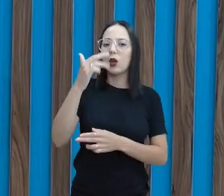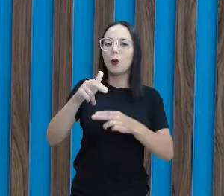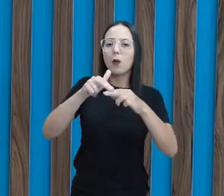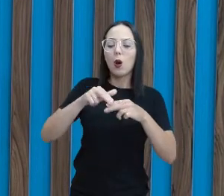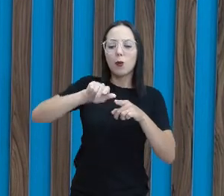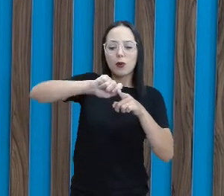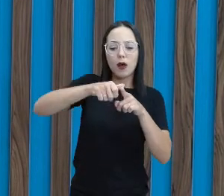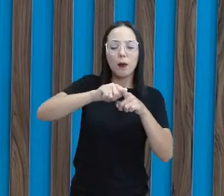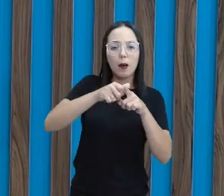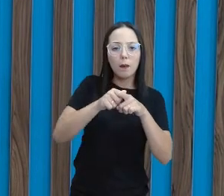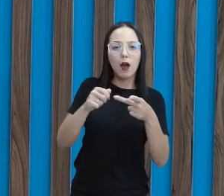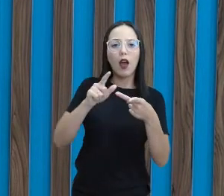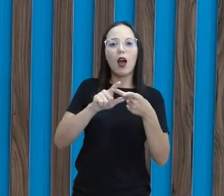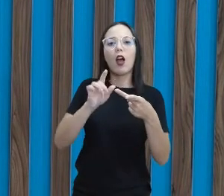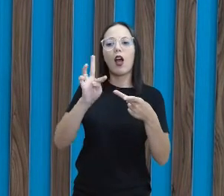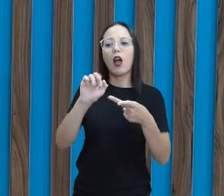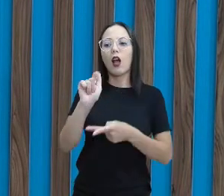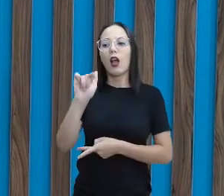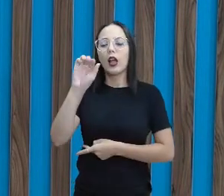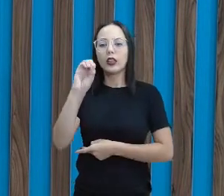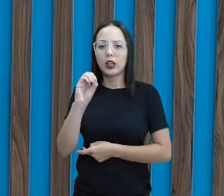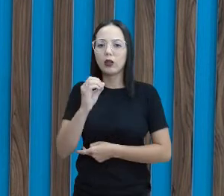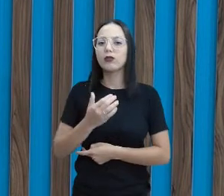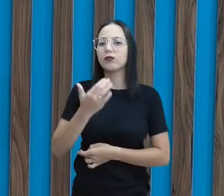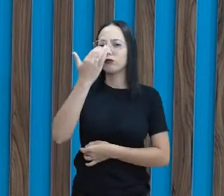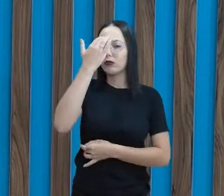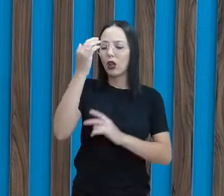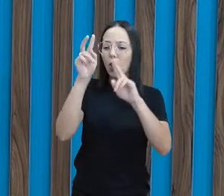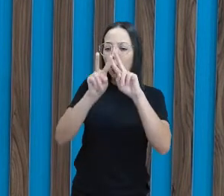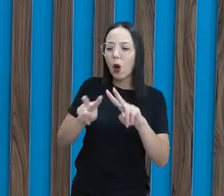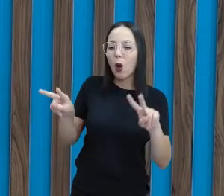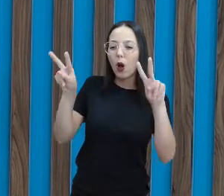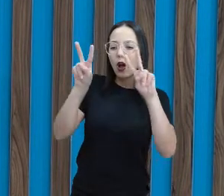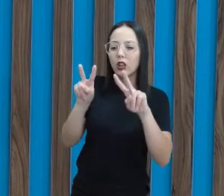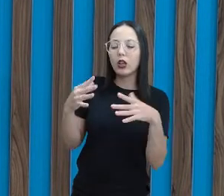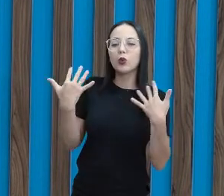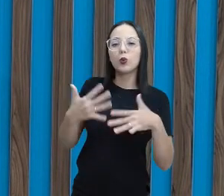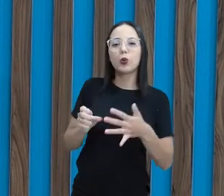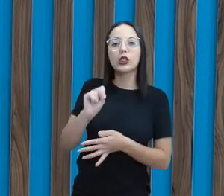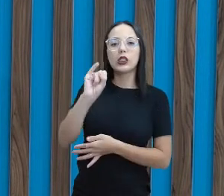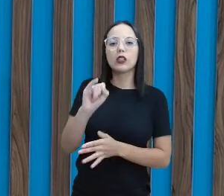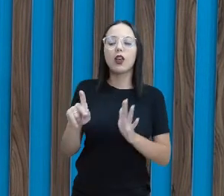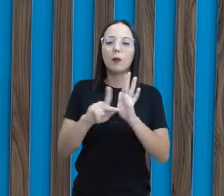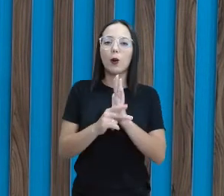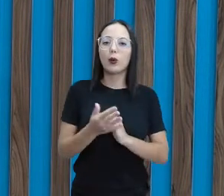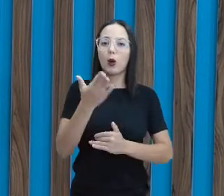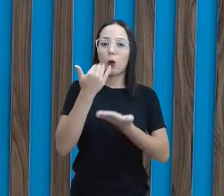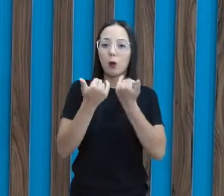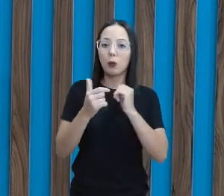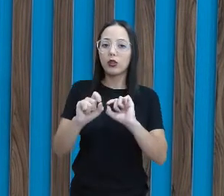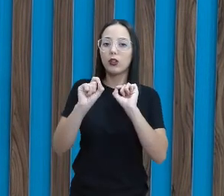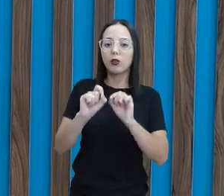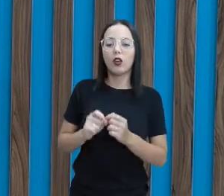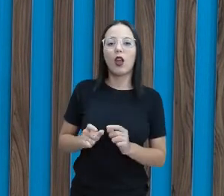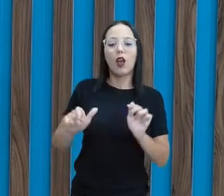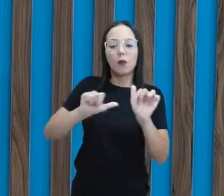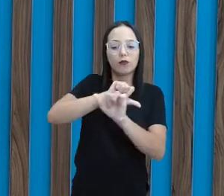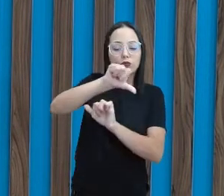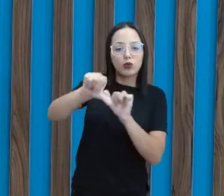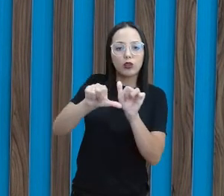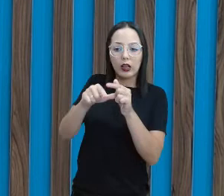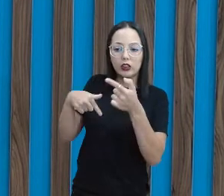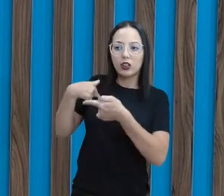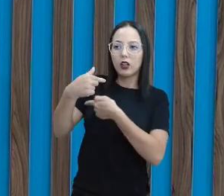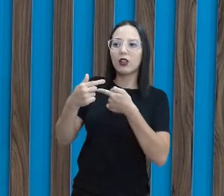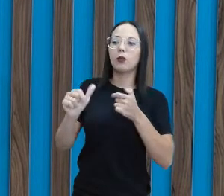de trigo, de soja, dá uma olhadinha para ver se é um alimento em que o vegetal foi